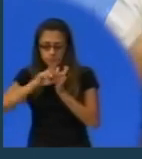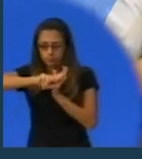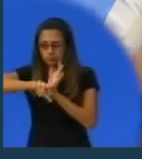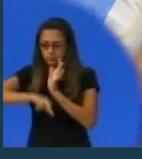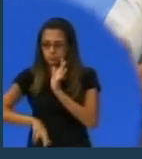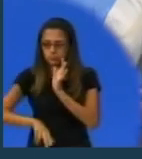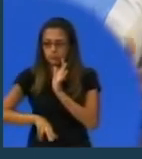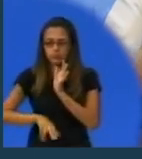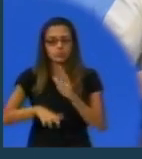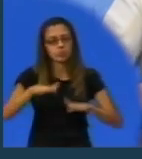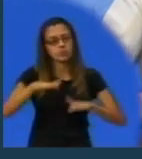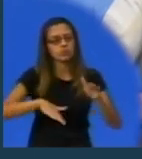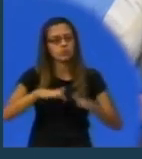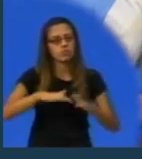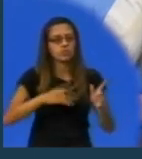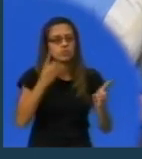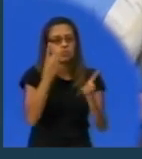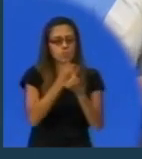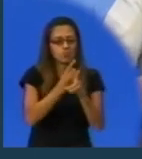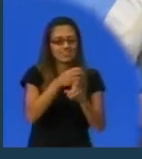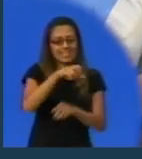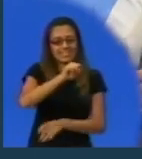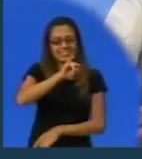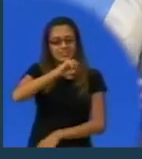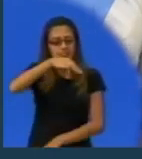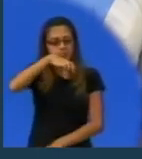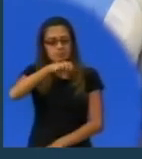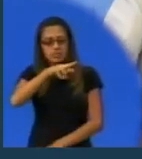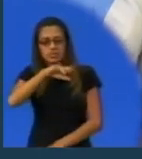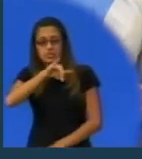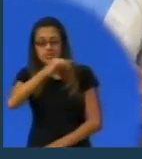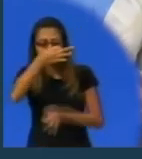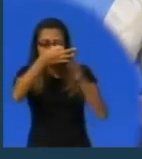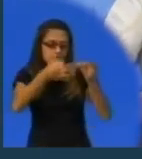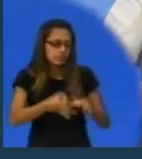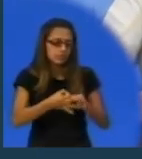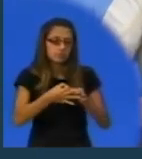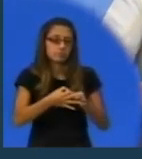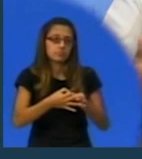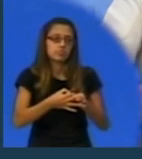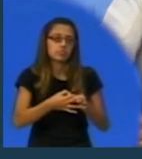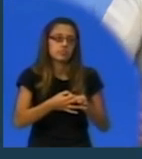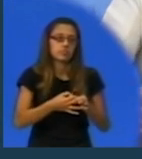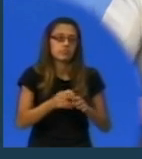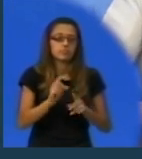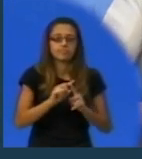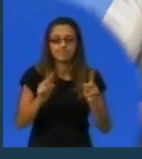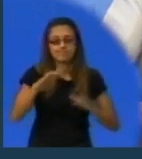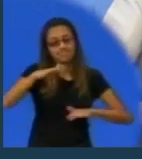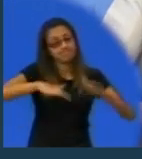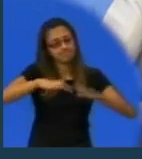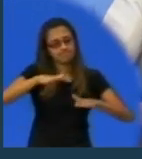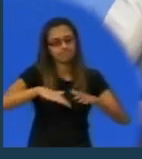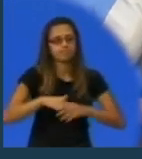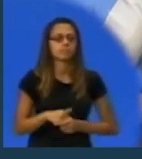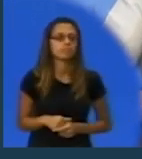encontrar, muito provavelmente, uma simetria perfeita. É o quanto que os seus dados são próximos a essa